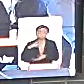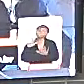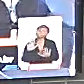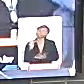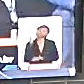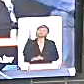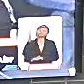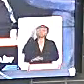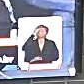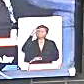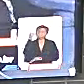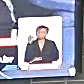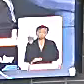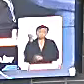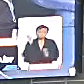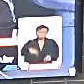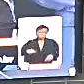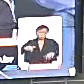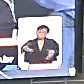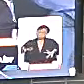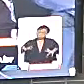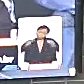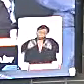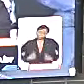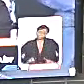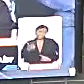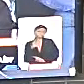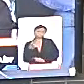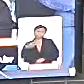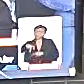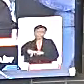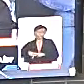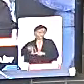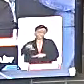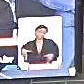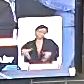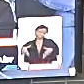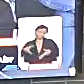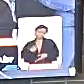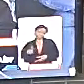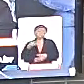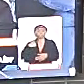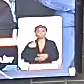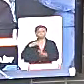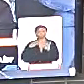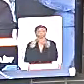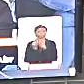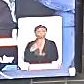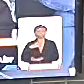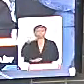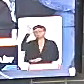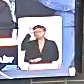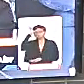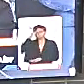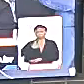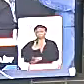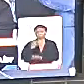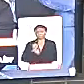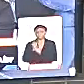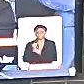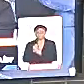ficar deficiente não tem a cadeira para poder usar né eu tenho dentro da minha família Uma situação dessa meu tio meu padrinho que ficou deficiente e hoje é